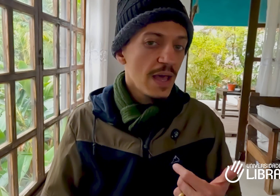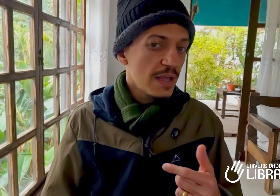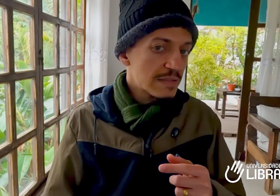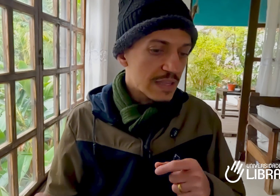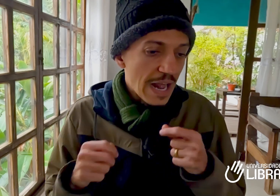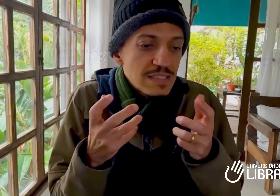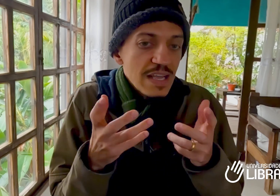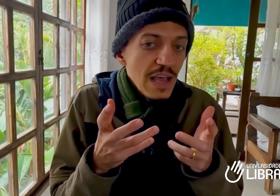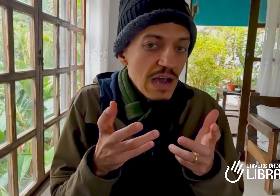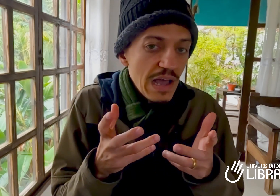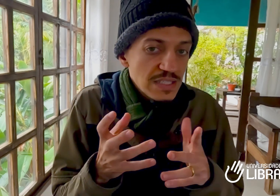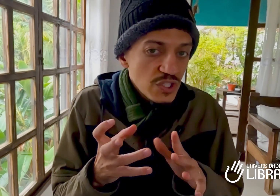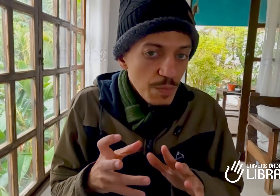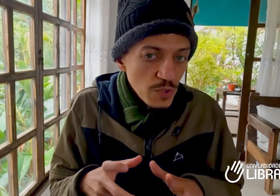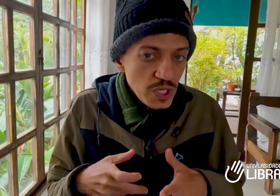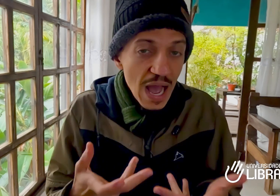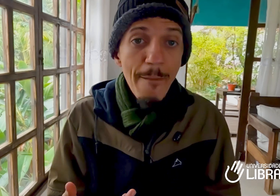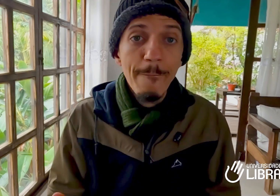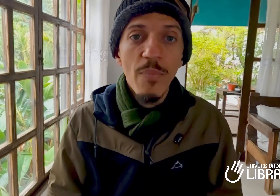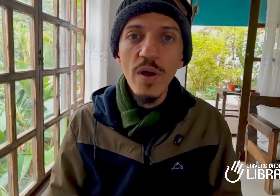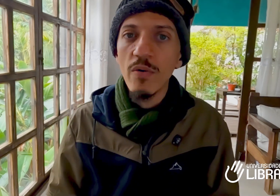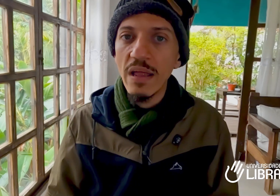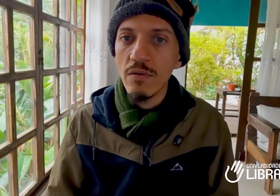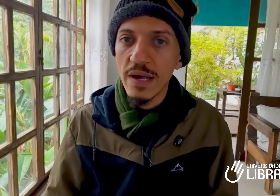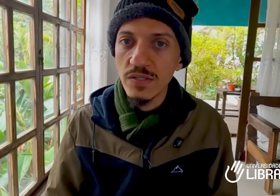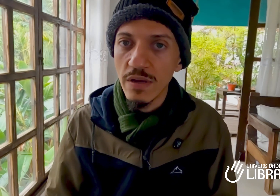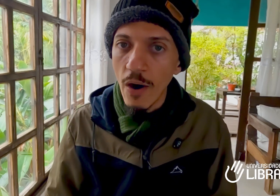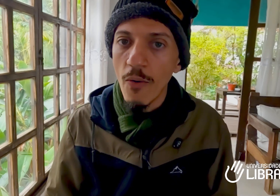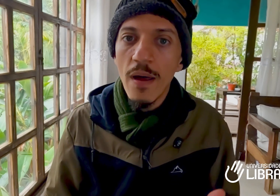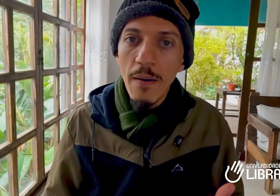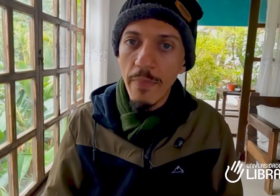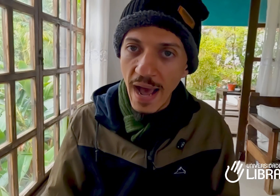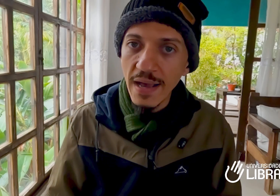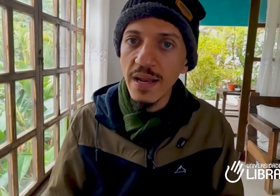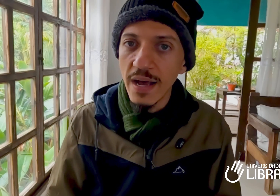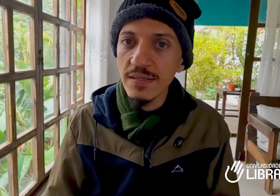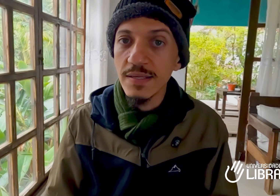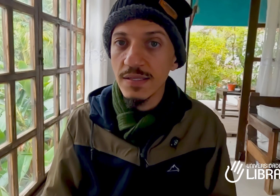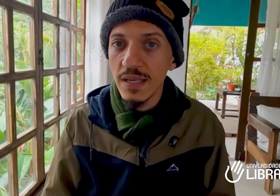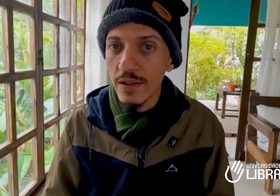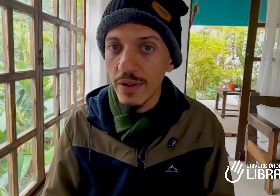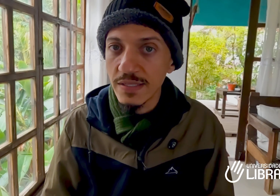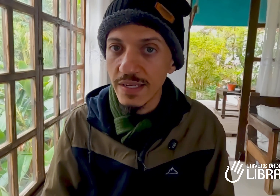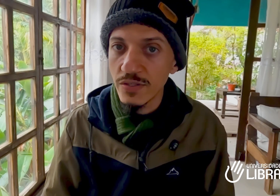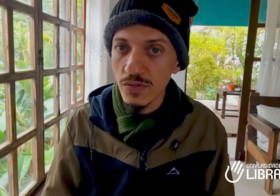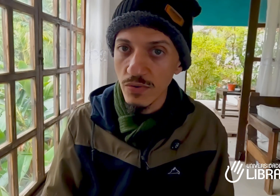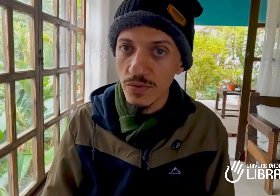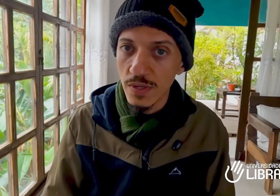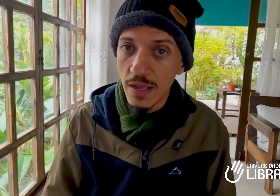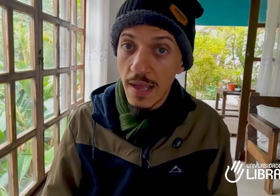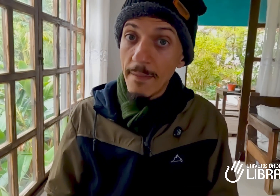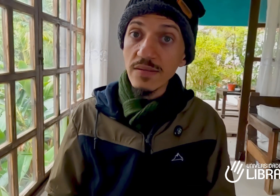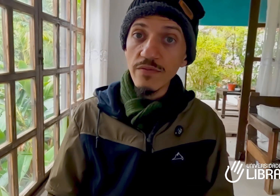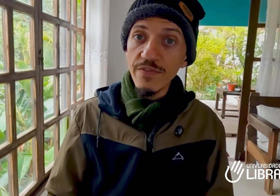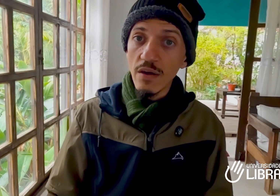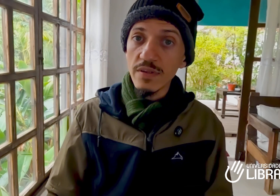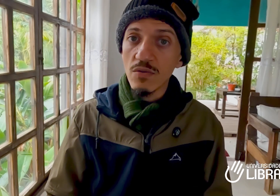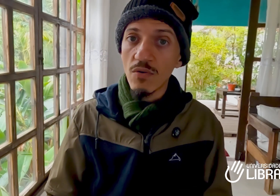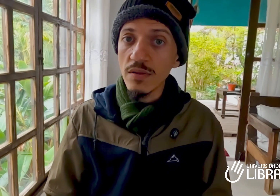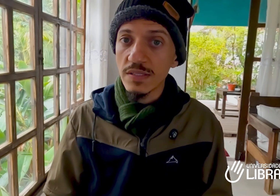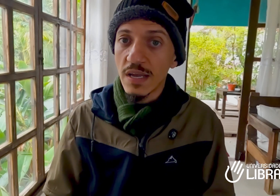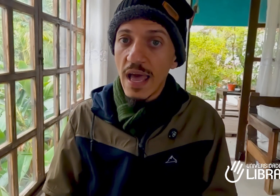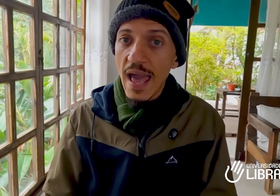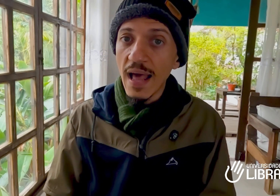poder trazer esse tipo de apoio educacional para crianças e adolescentes surdos. Mas no final